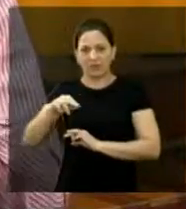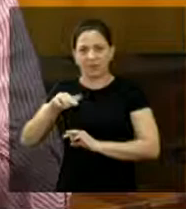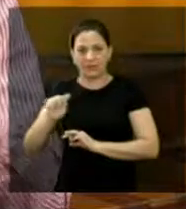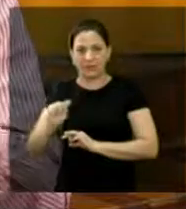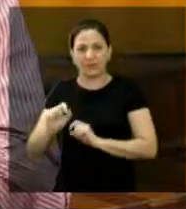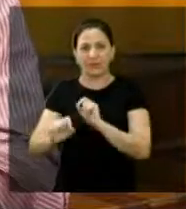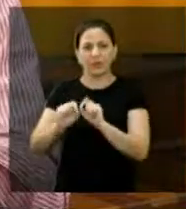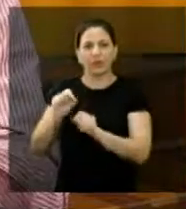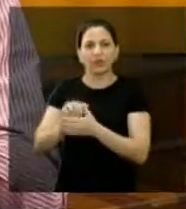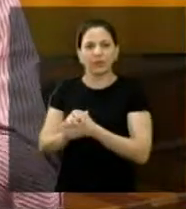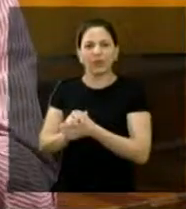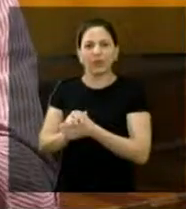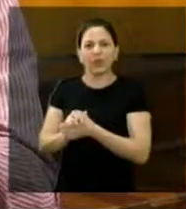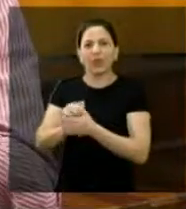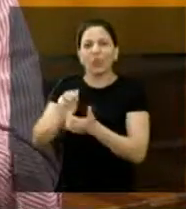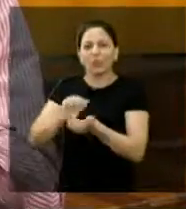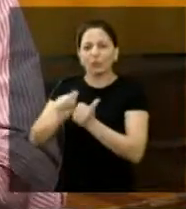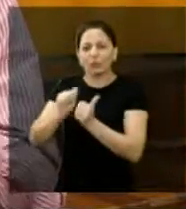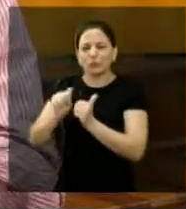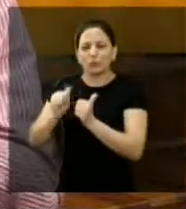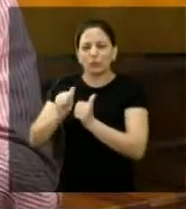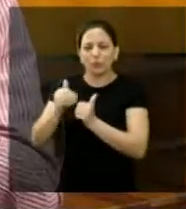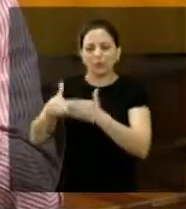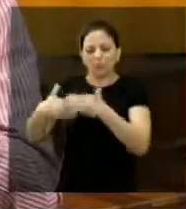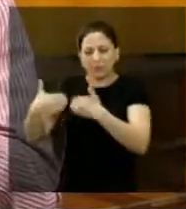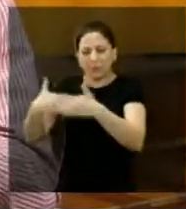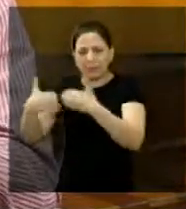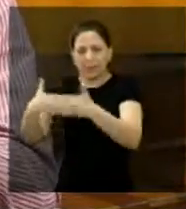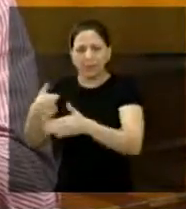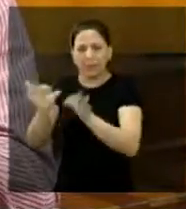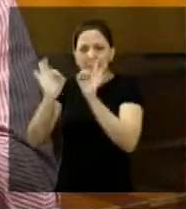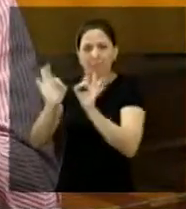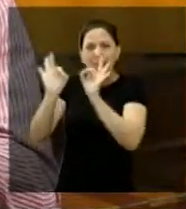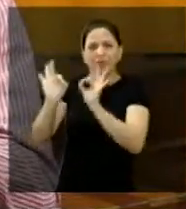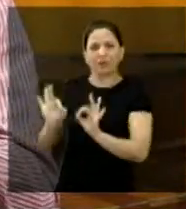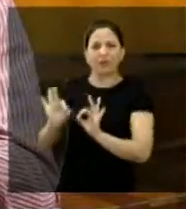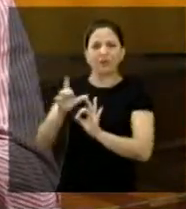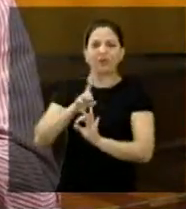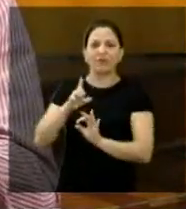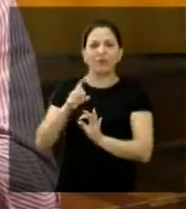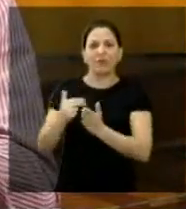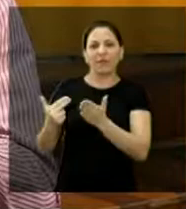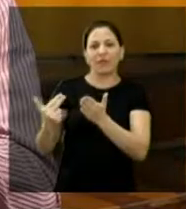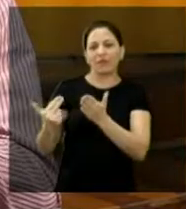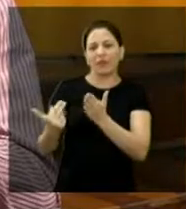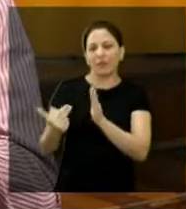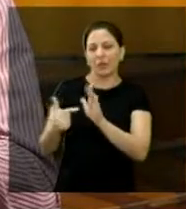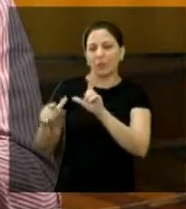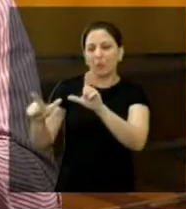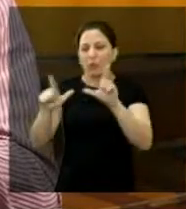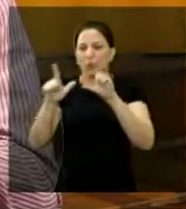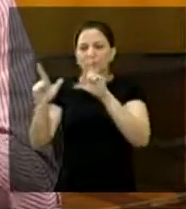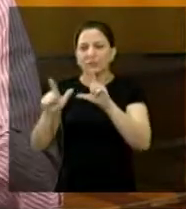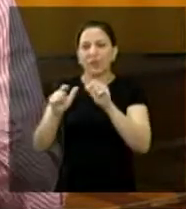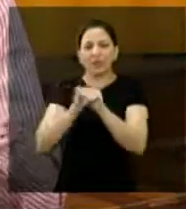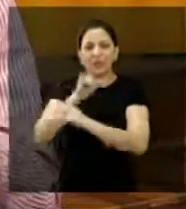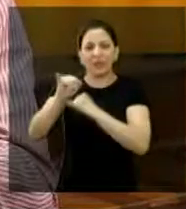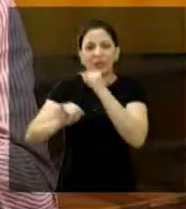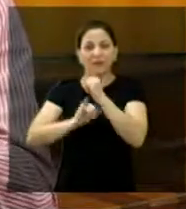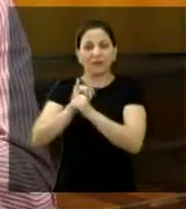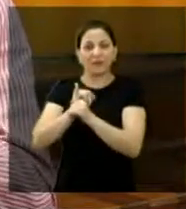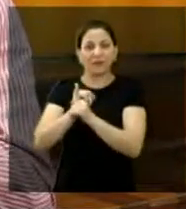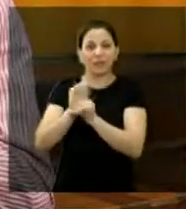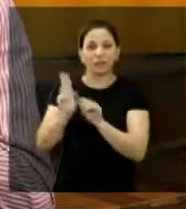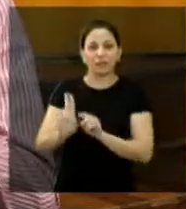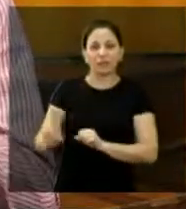o jogo se desenrolou, estava tudo perfeito, né? A gente inclusive tinha imagem também do jogo pela internet, foi